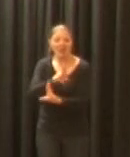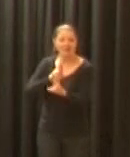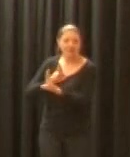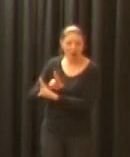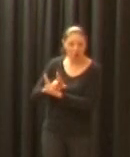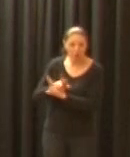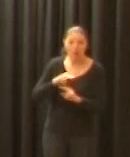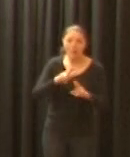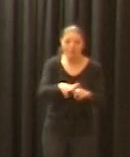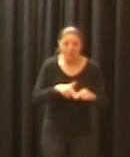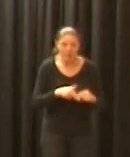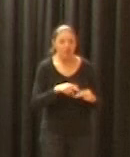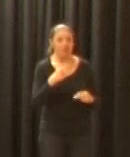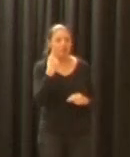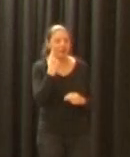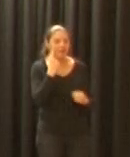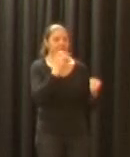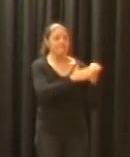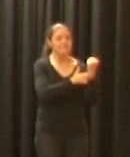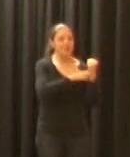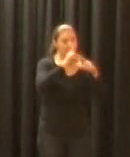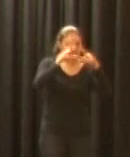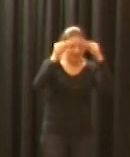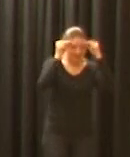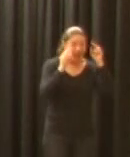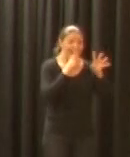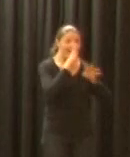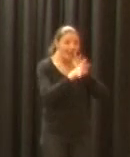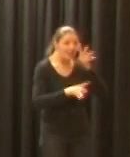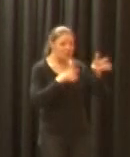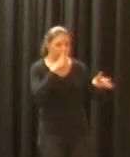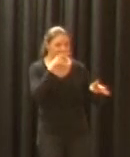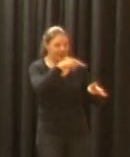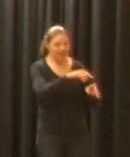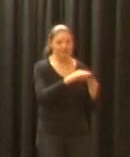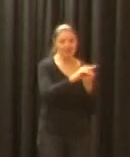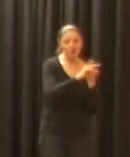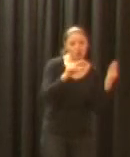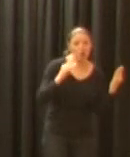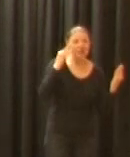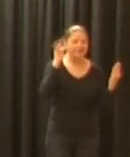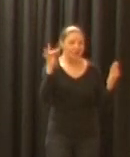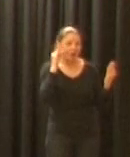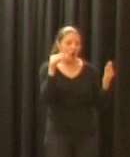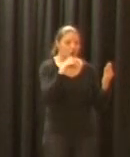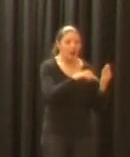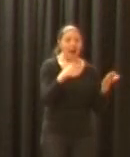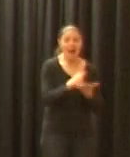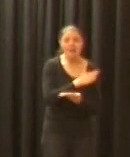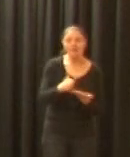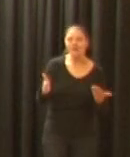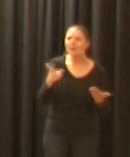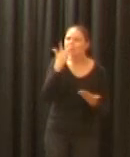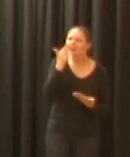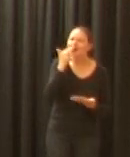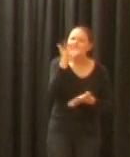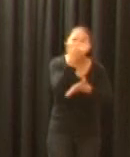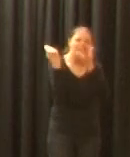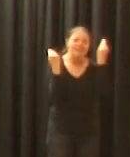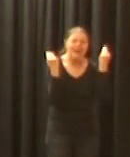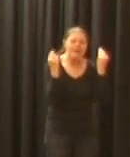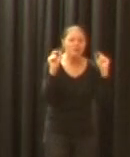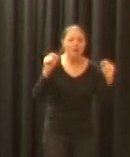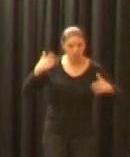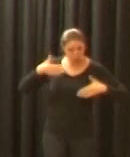crítica feminista da deficiência e vai mostrar, olha, vocês estão esquecendo alguma coisa, se o debate do corpo é